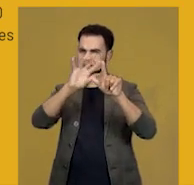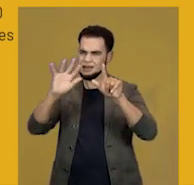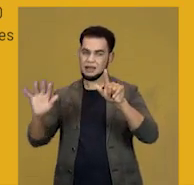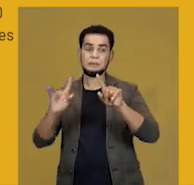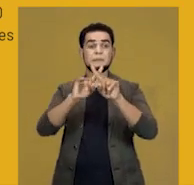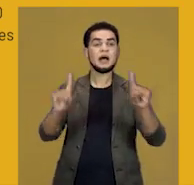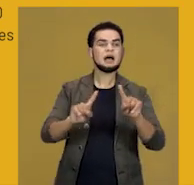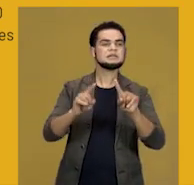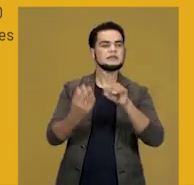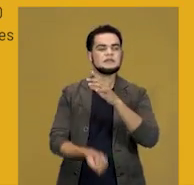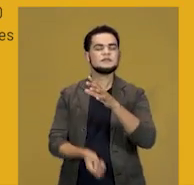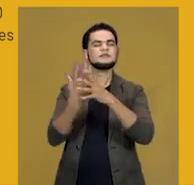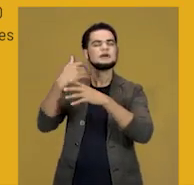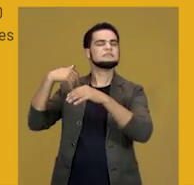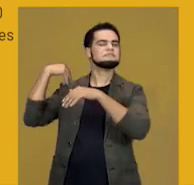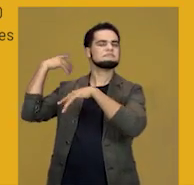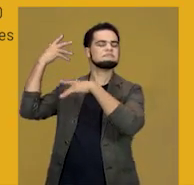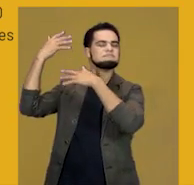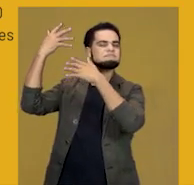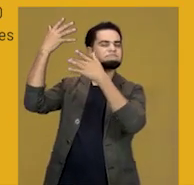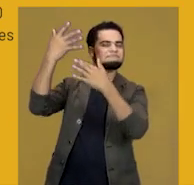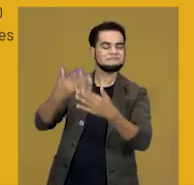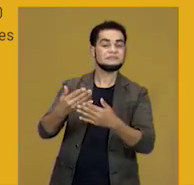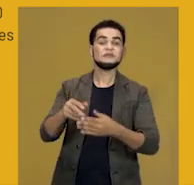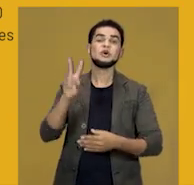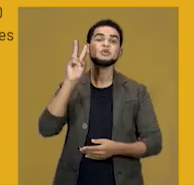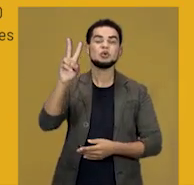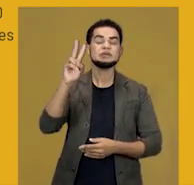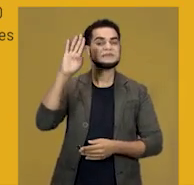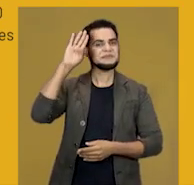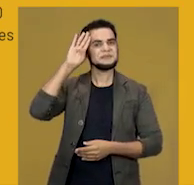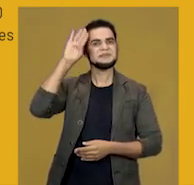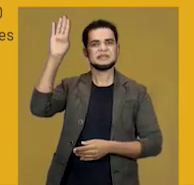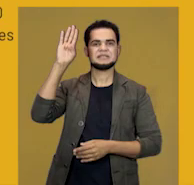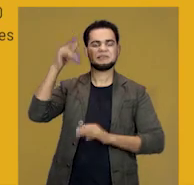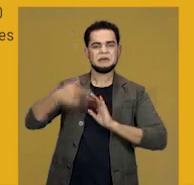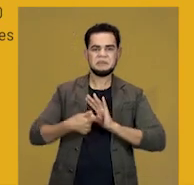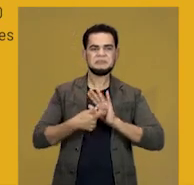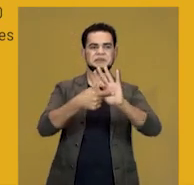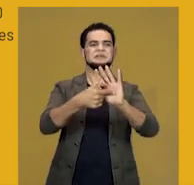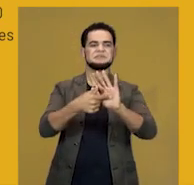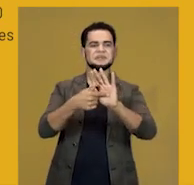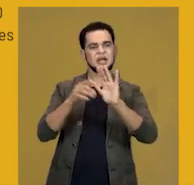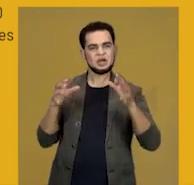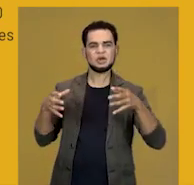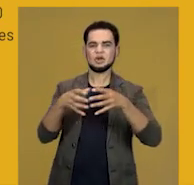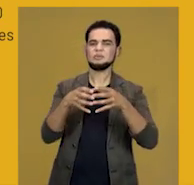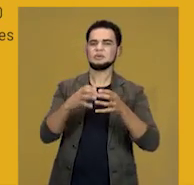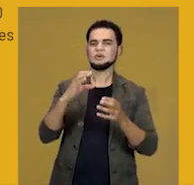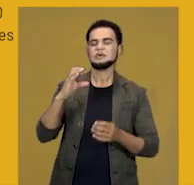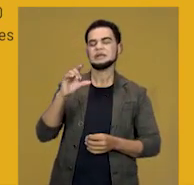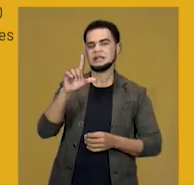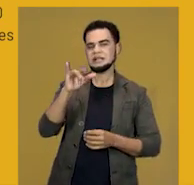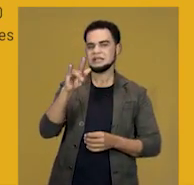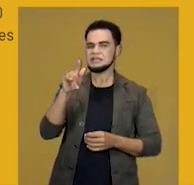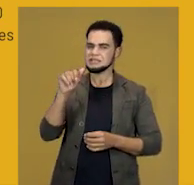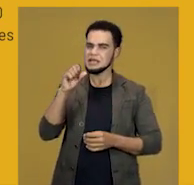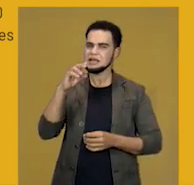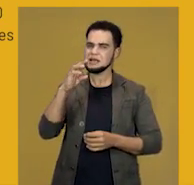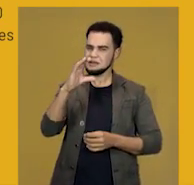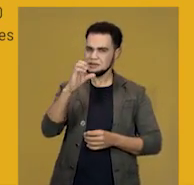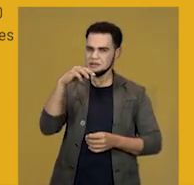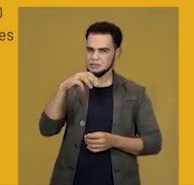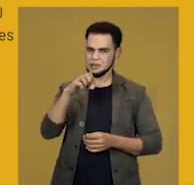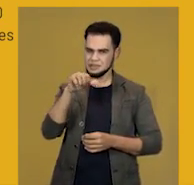constituíram-se, historicamente, a partir de duas principais frentes, né? As ligas camponesas, entre as décadas de 40 e